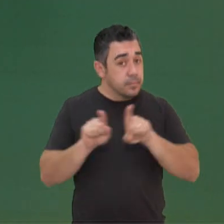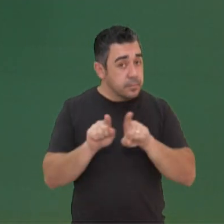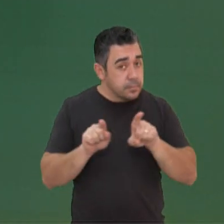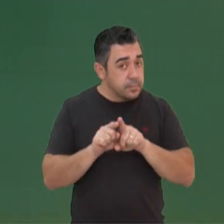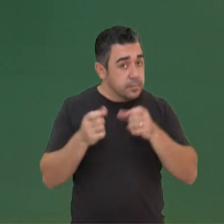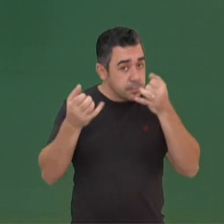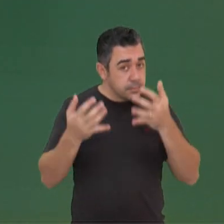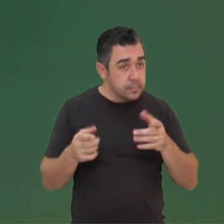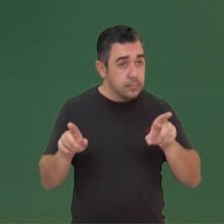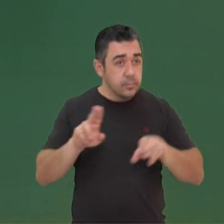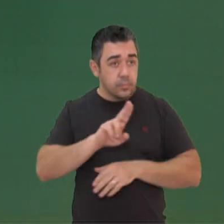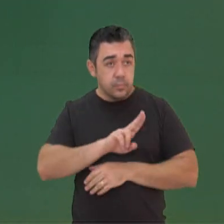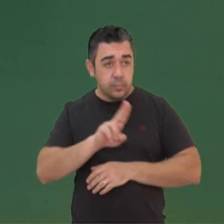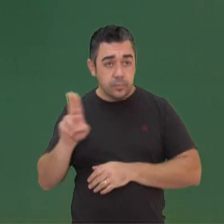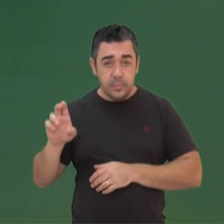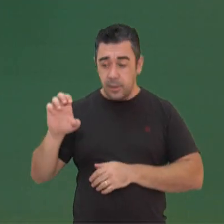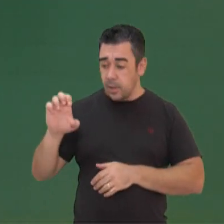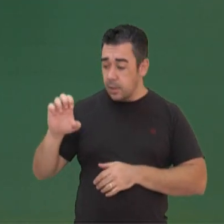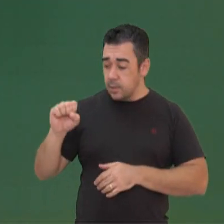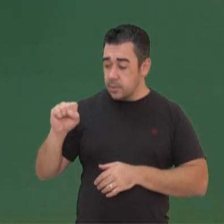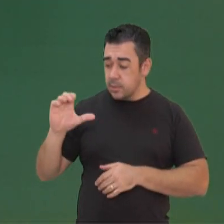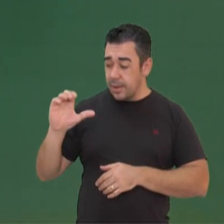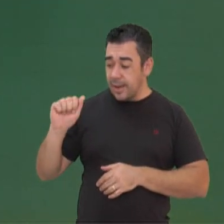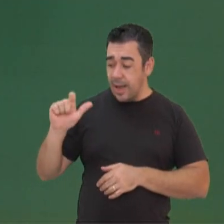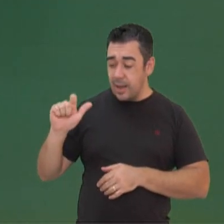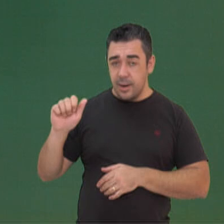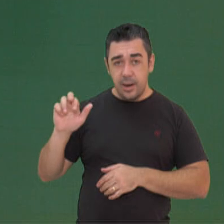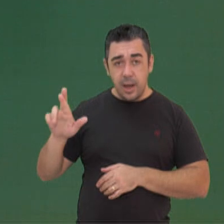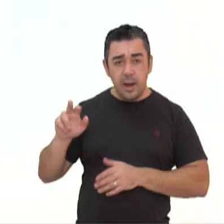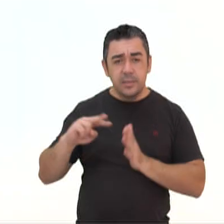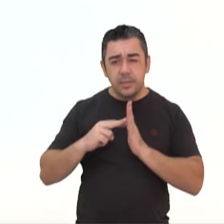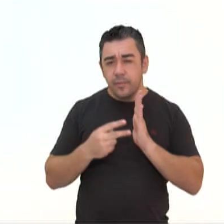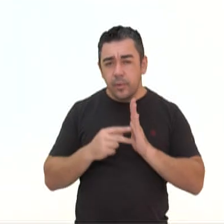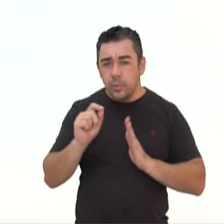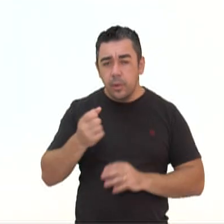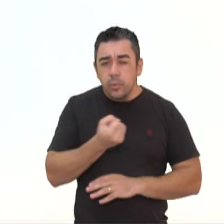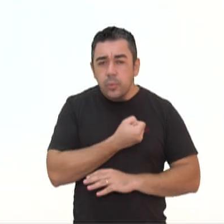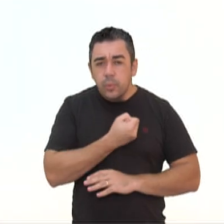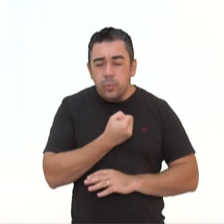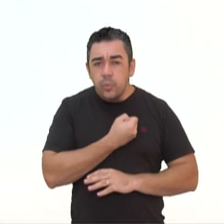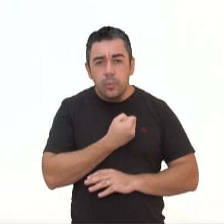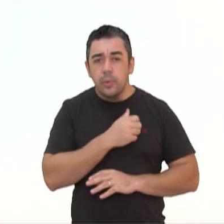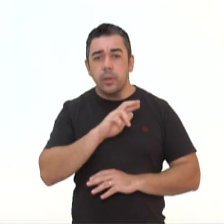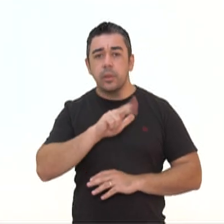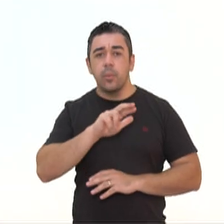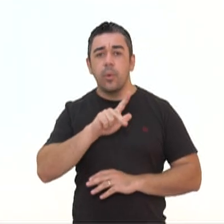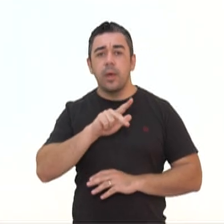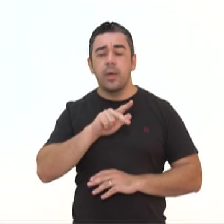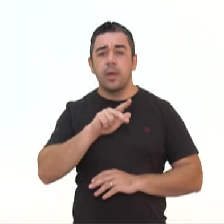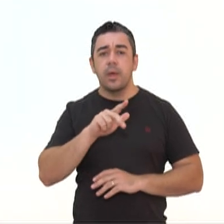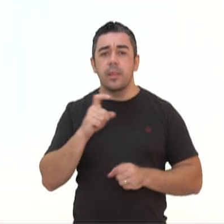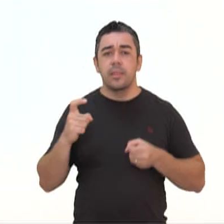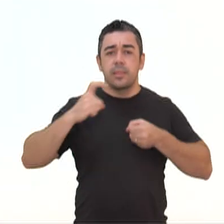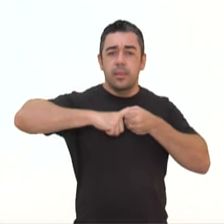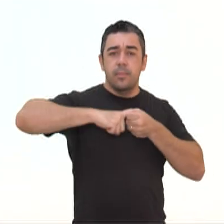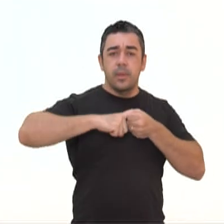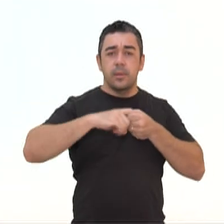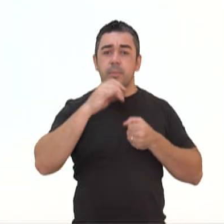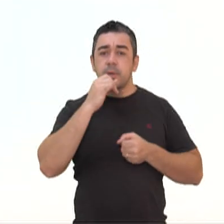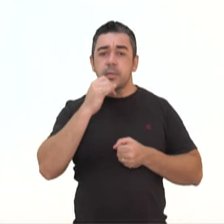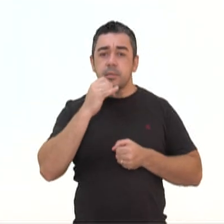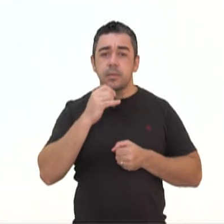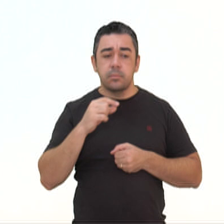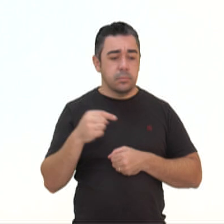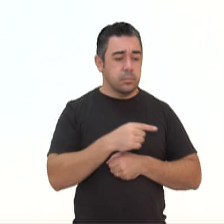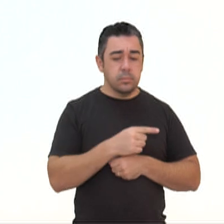também esse nome aqui, ó, escalar. Escalar é uma grandeza que não depende de uma orientação, ela não depende de